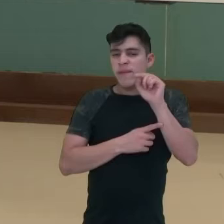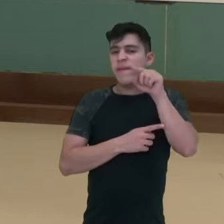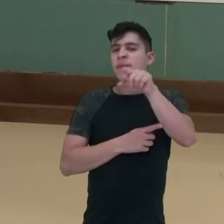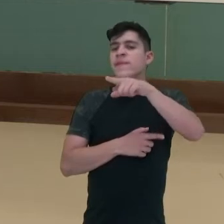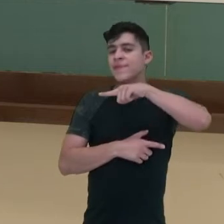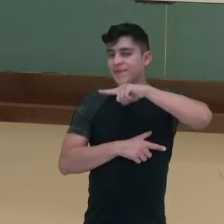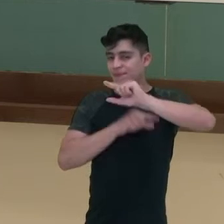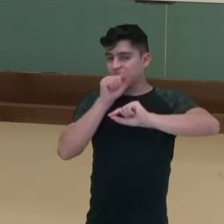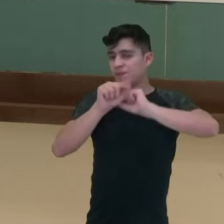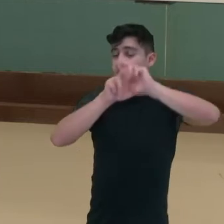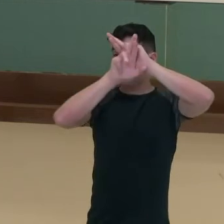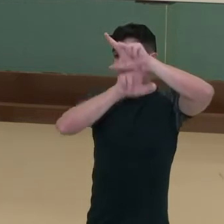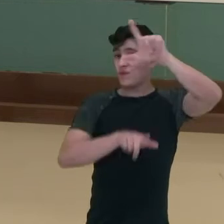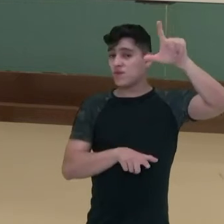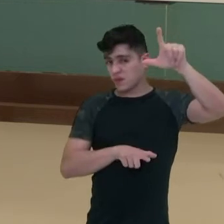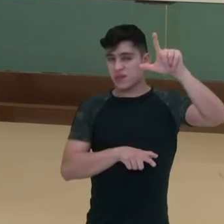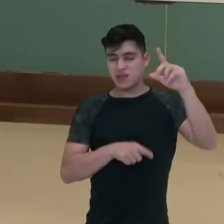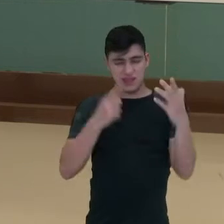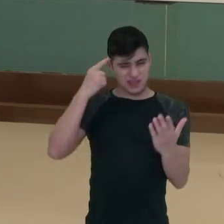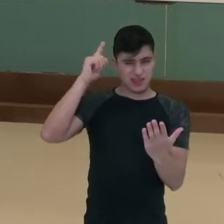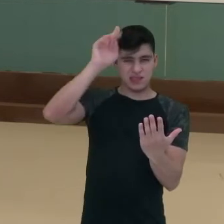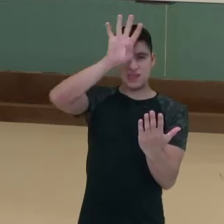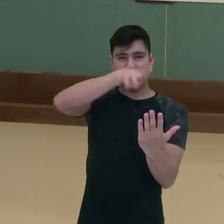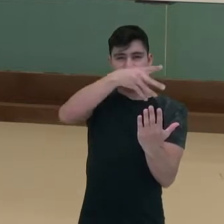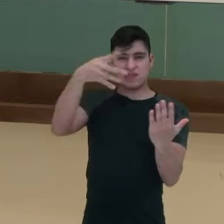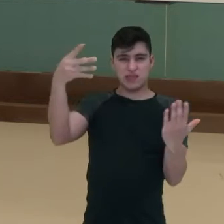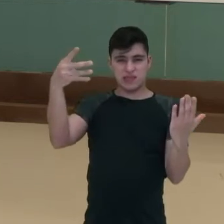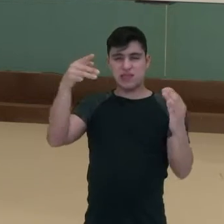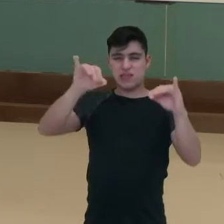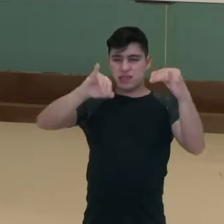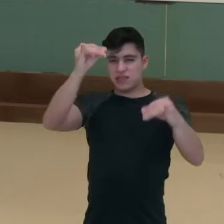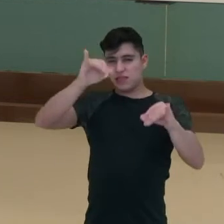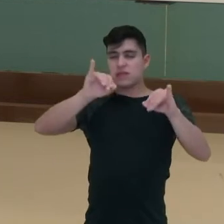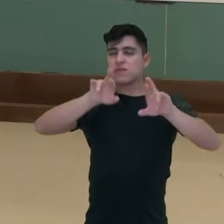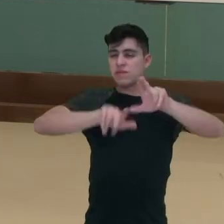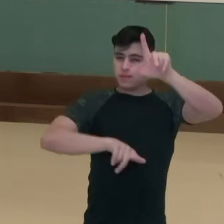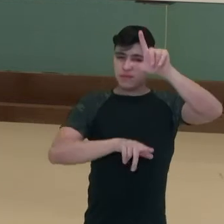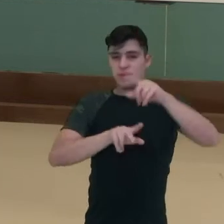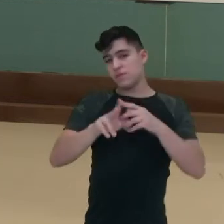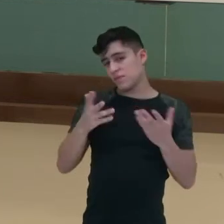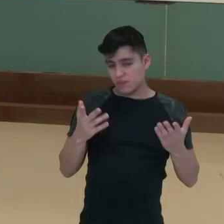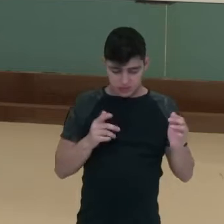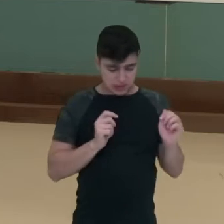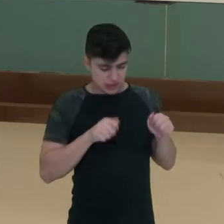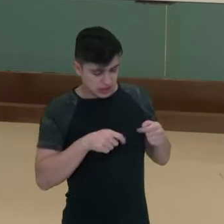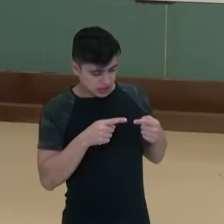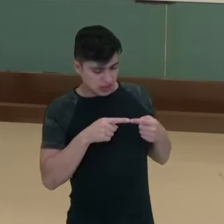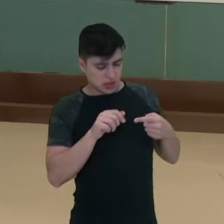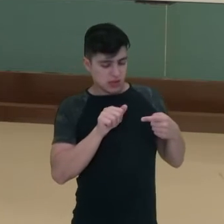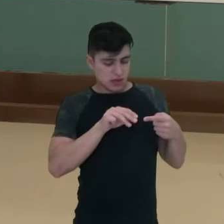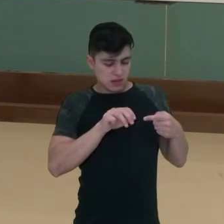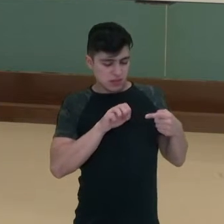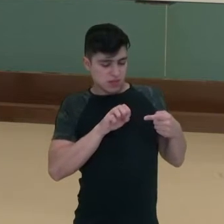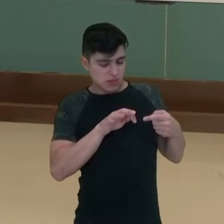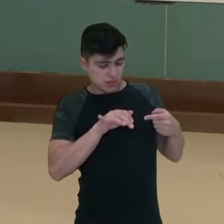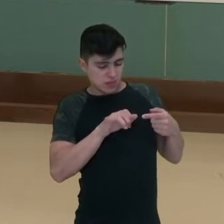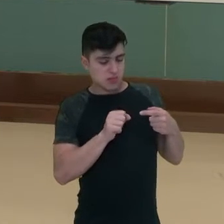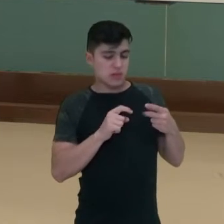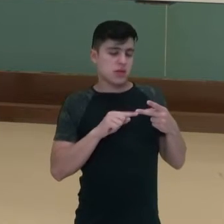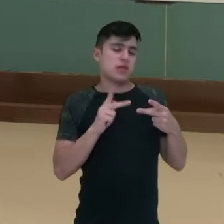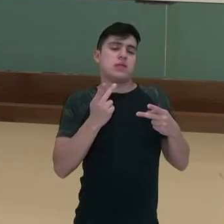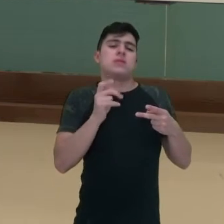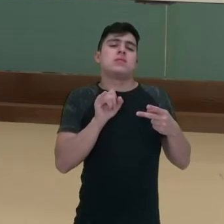elemento diferentão lá na tabela periódica. Então pode ocorrer entre os ametais e o